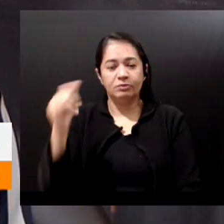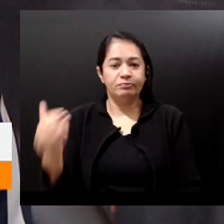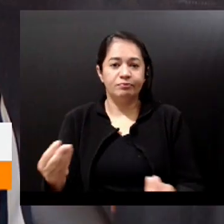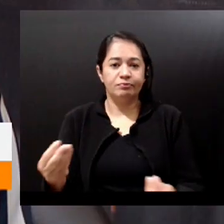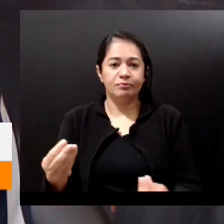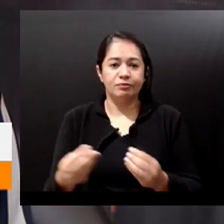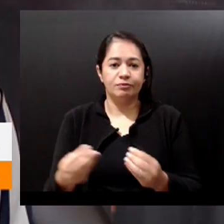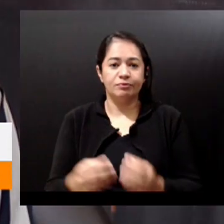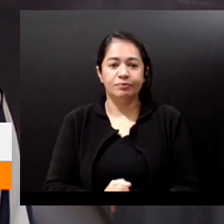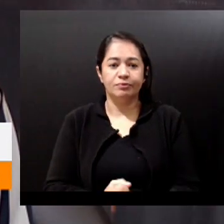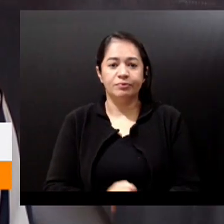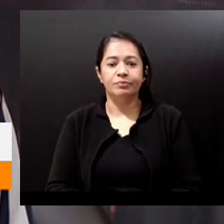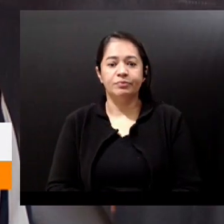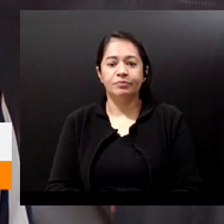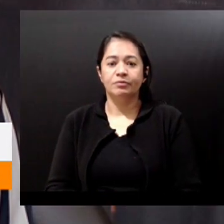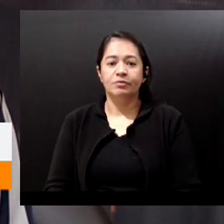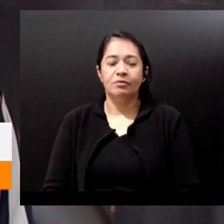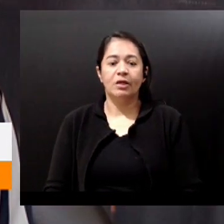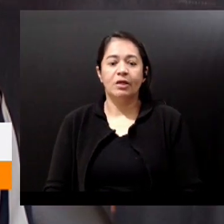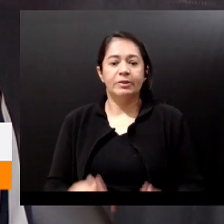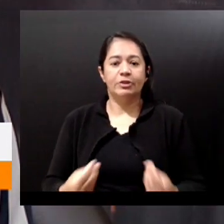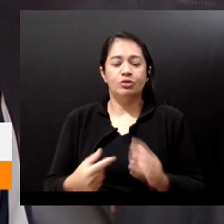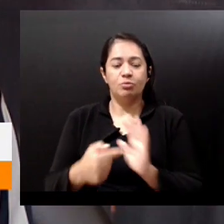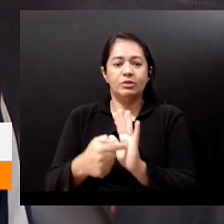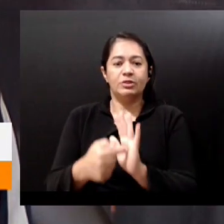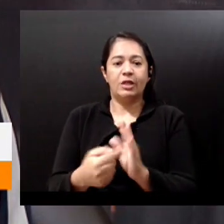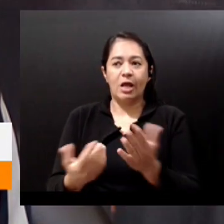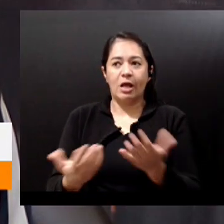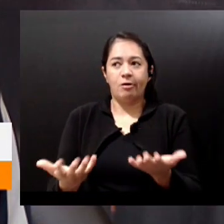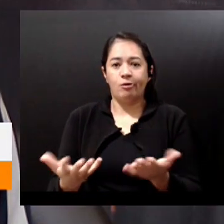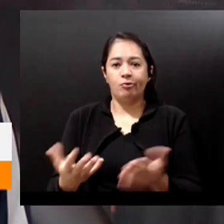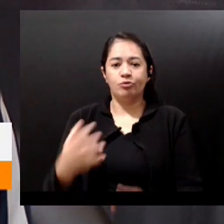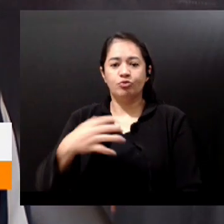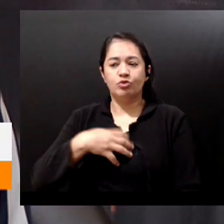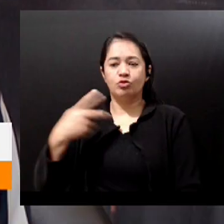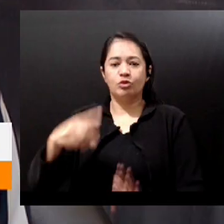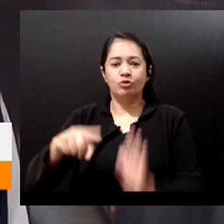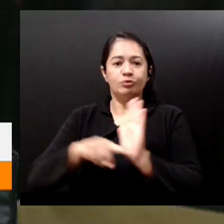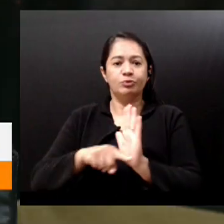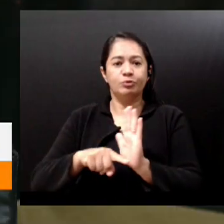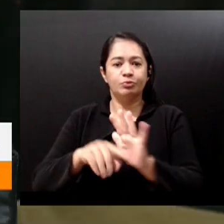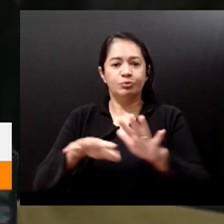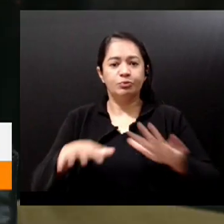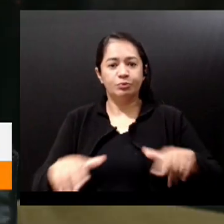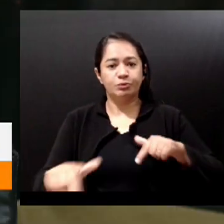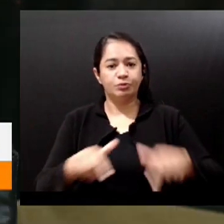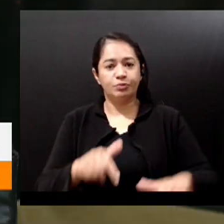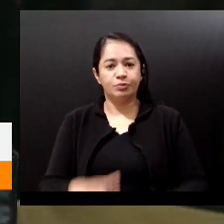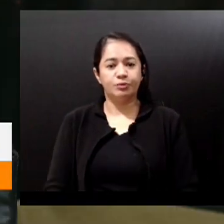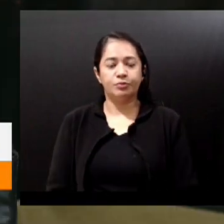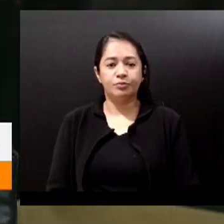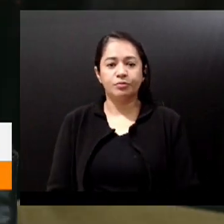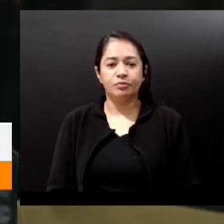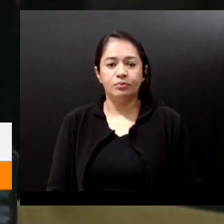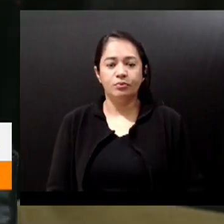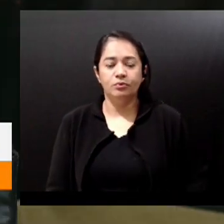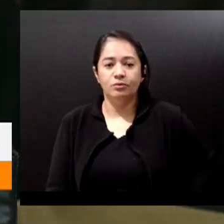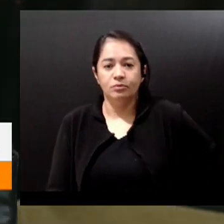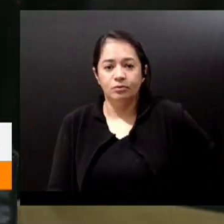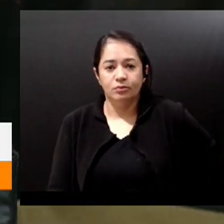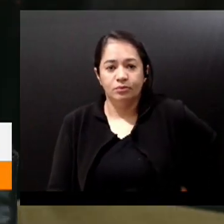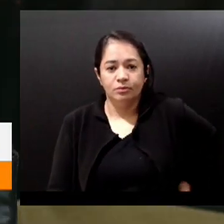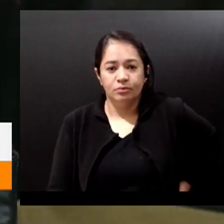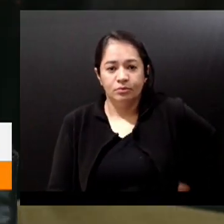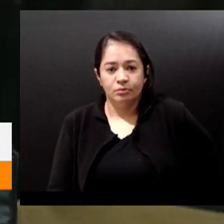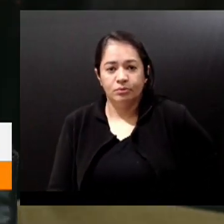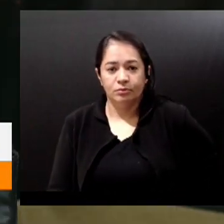te influenciar, negativamente no seu ambiente de trabalho. Perfeito, Samara. Agora, essa questão de fone de ouvido, na